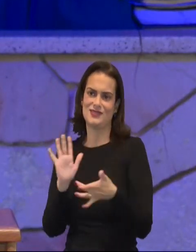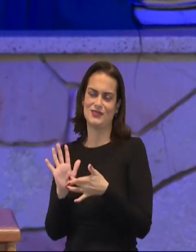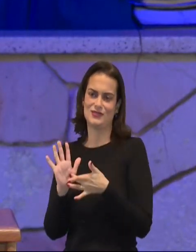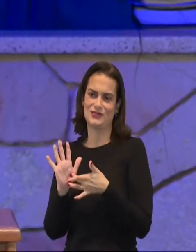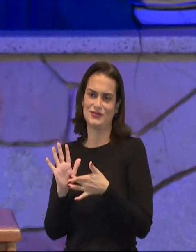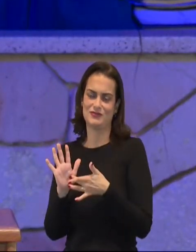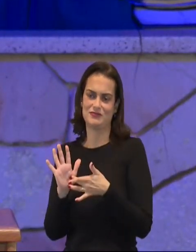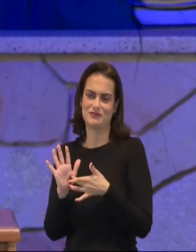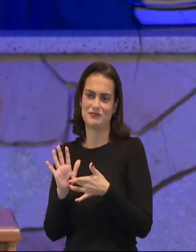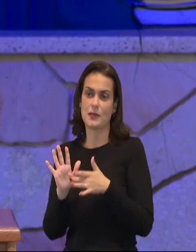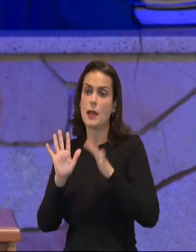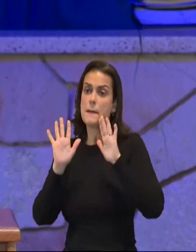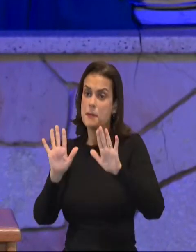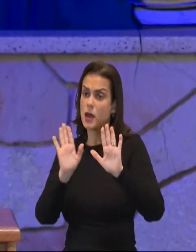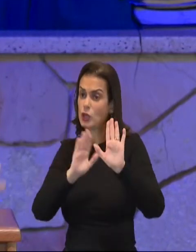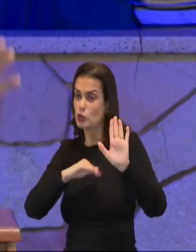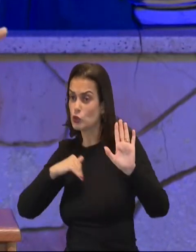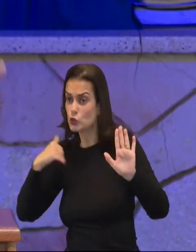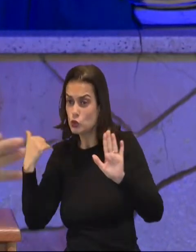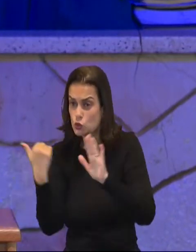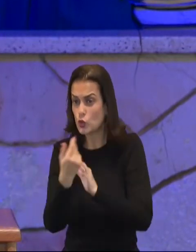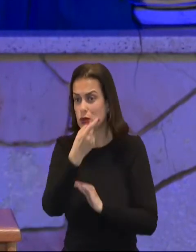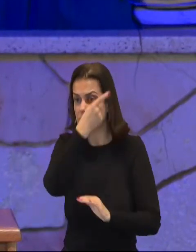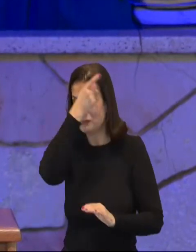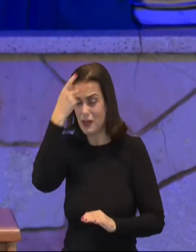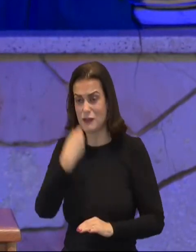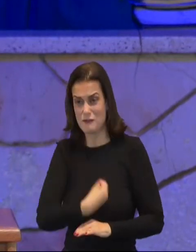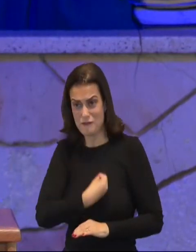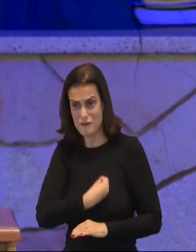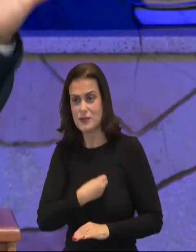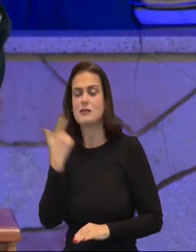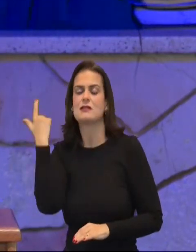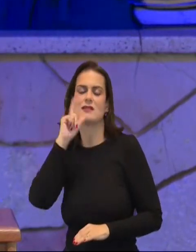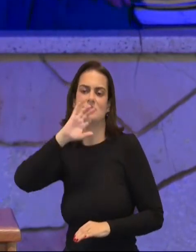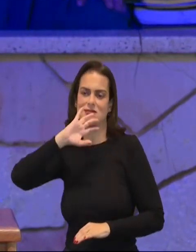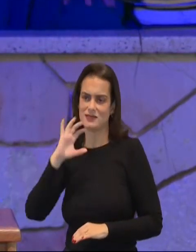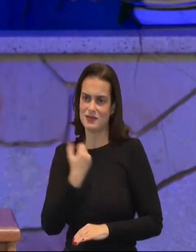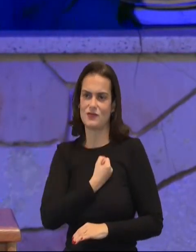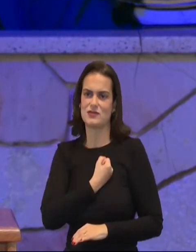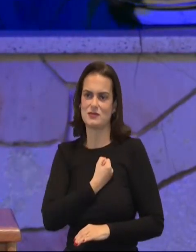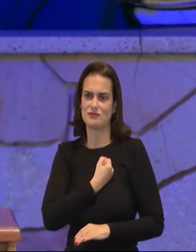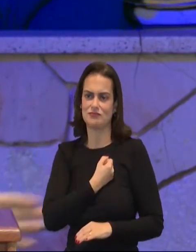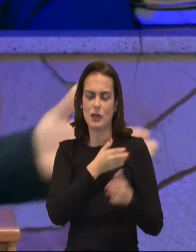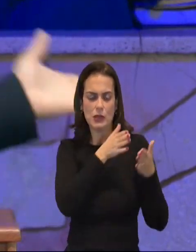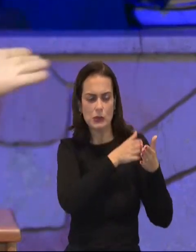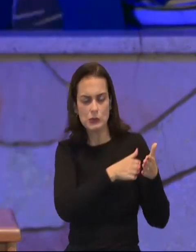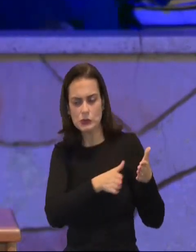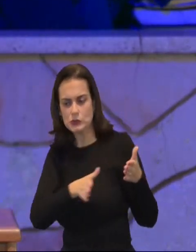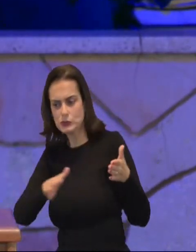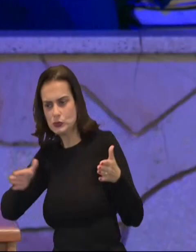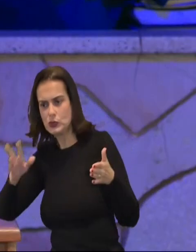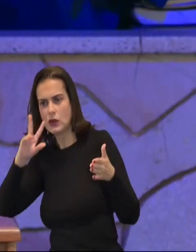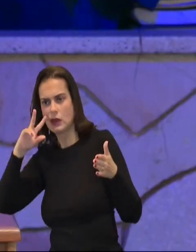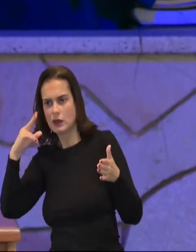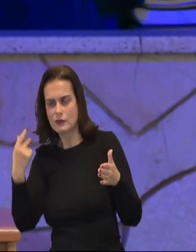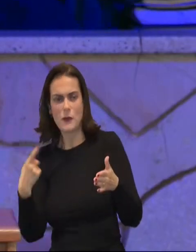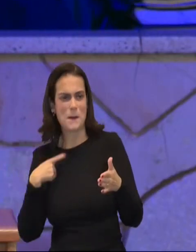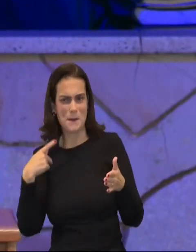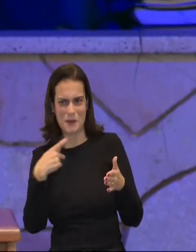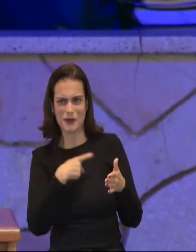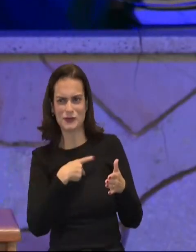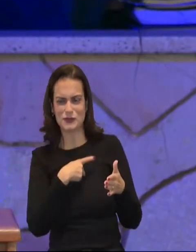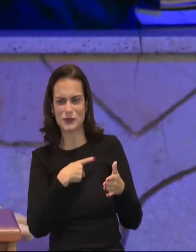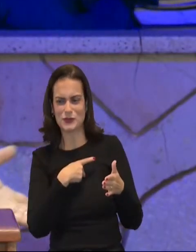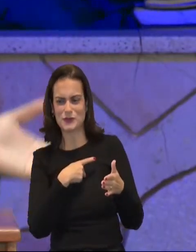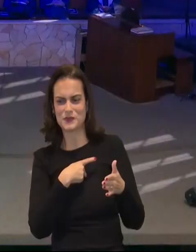Jesus. Mas todas as vidas foram salvas. E nós encontramos pessoas ao longo da jornada, principalmente os pastores, né, pastor Francisco,